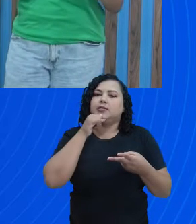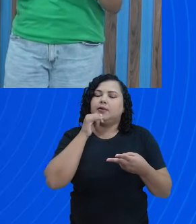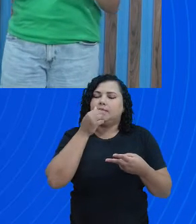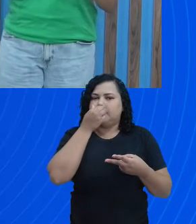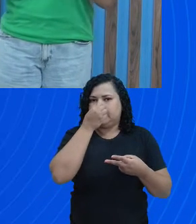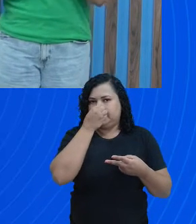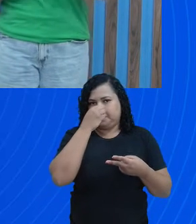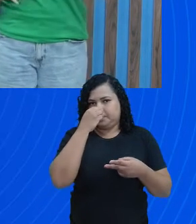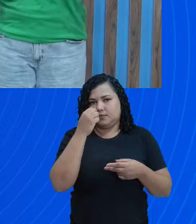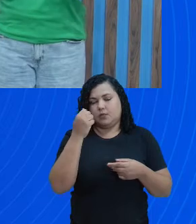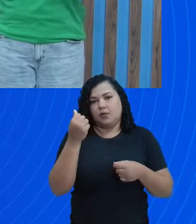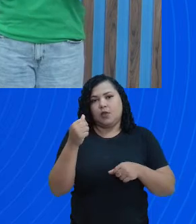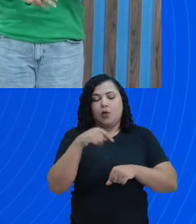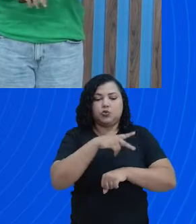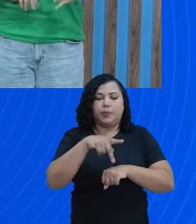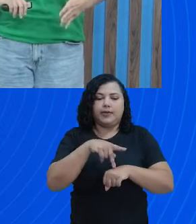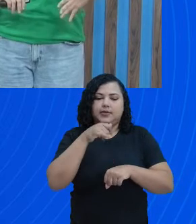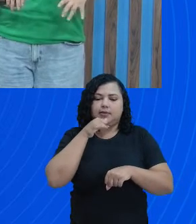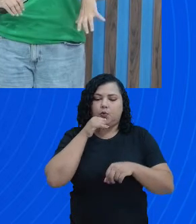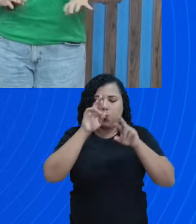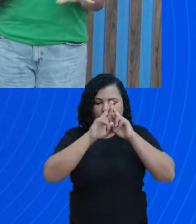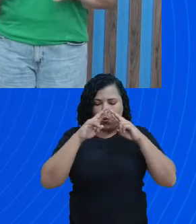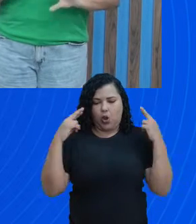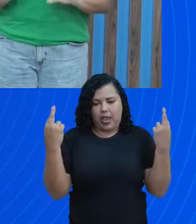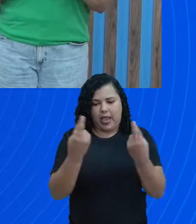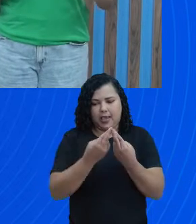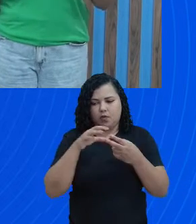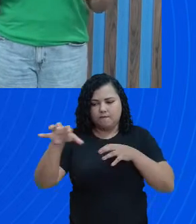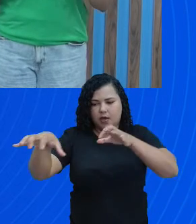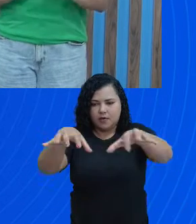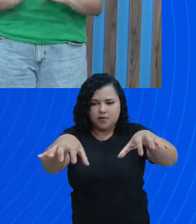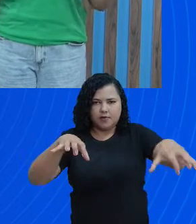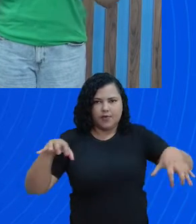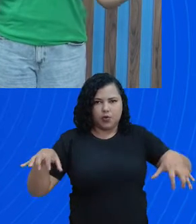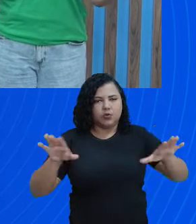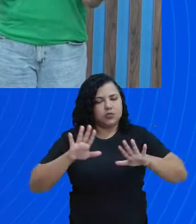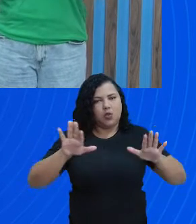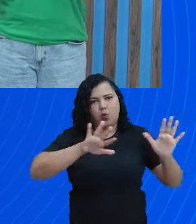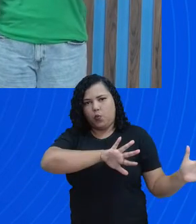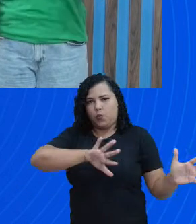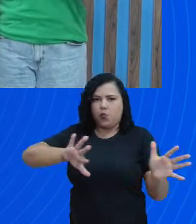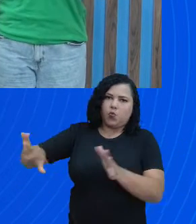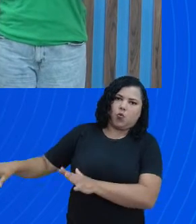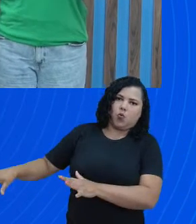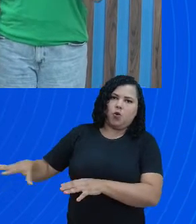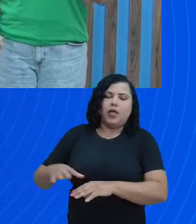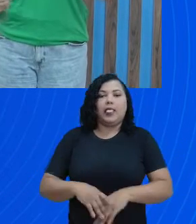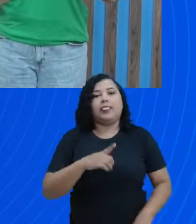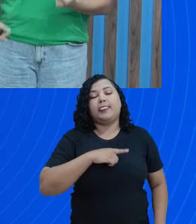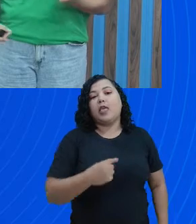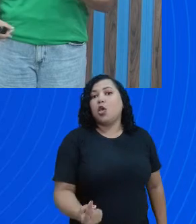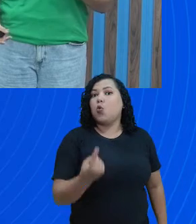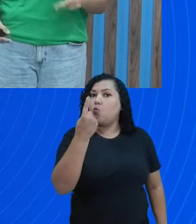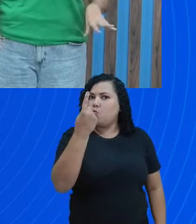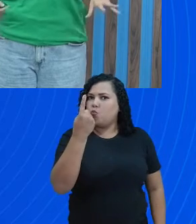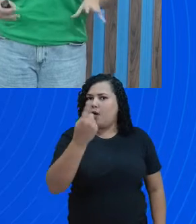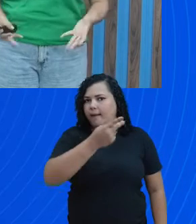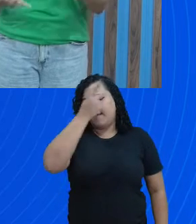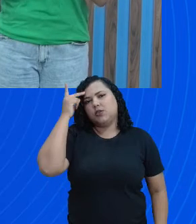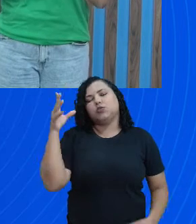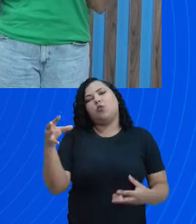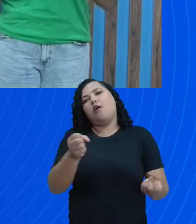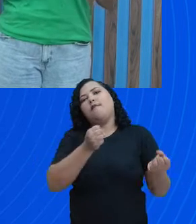ser aglomerados de feudos no reino e se tornam, de fato, um estado nacional com uma figura forte, e a gente